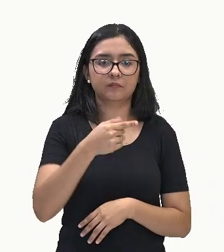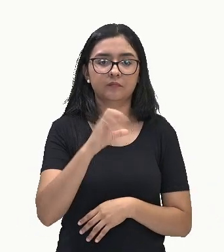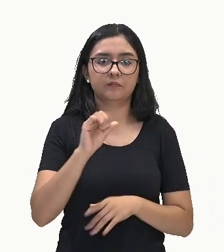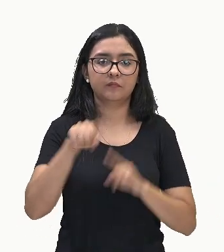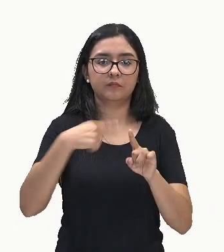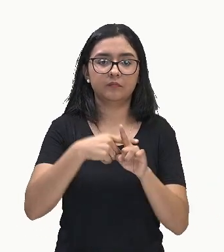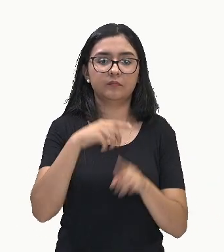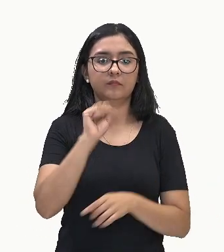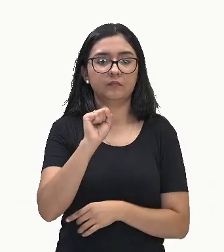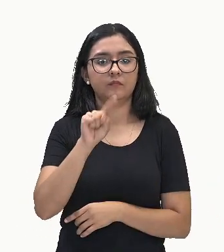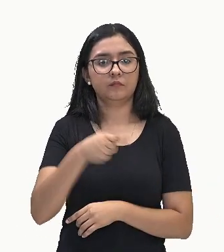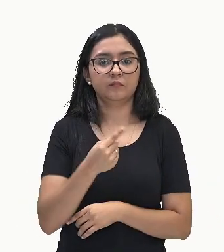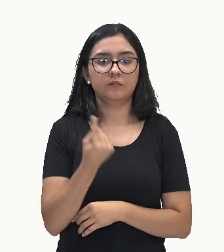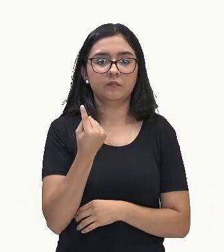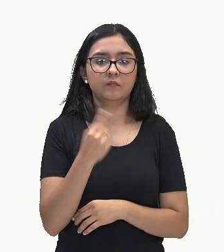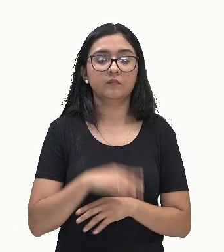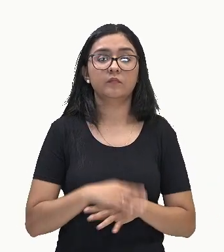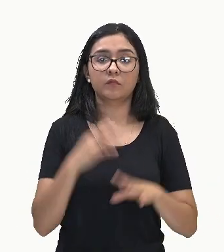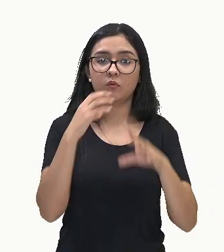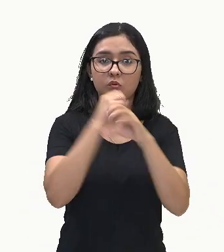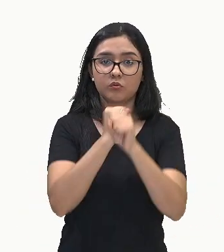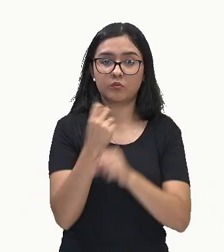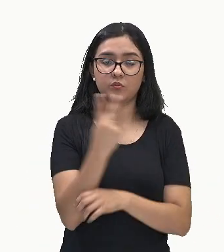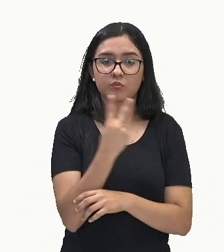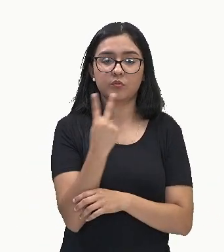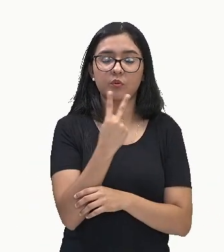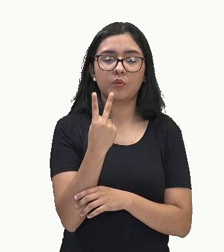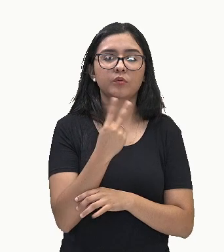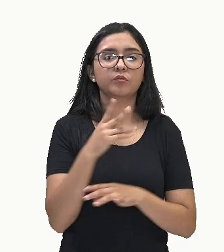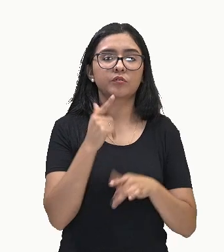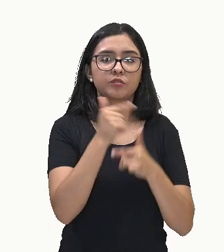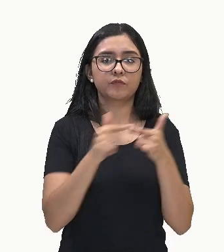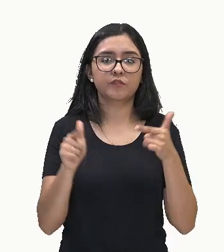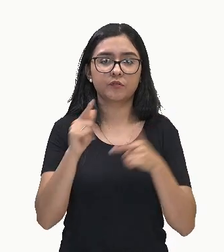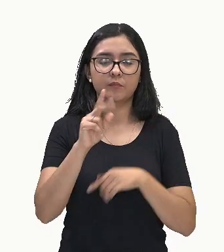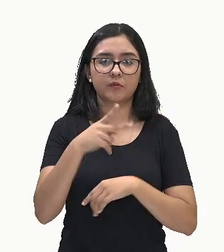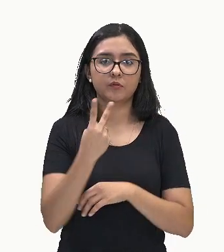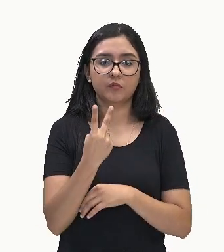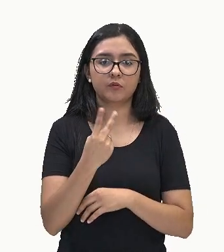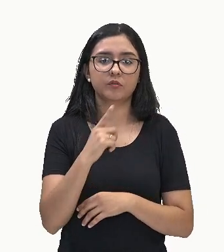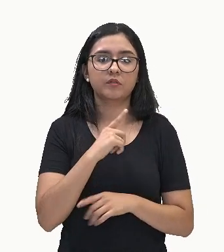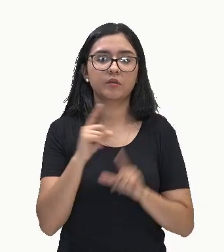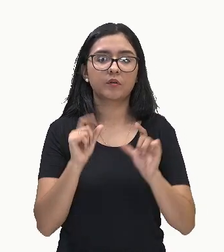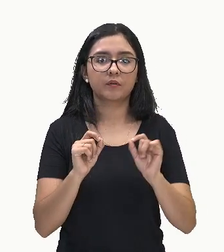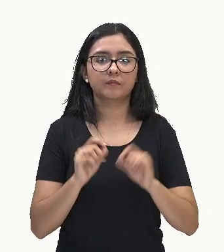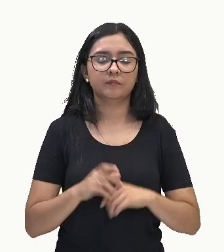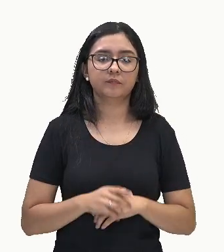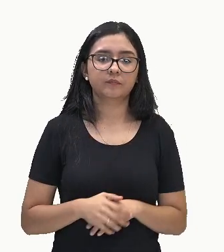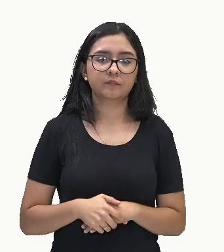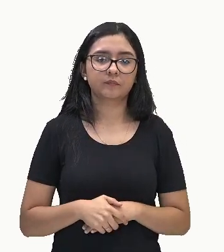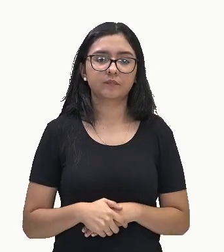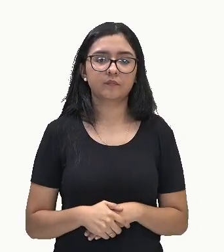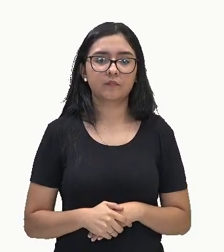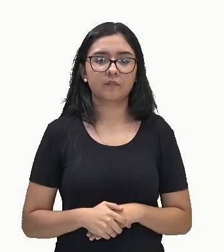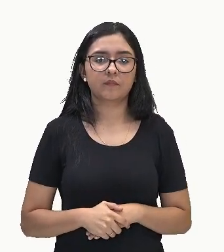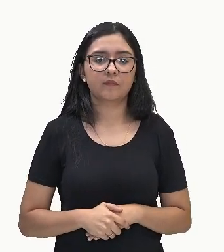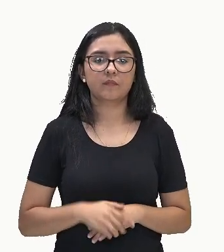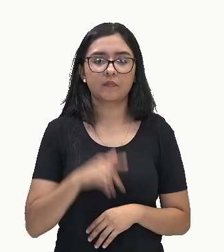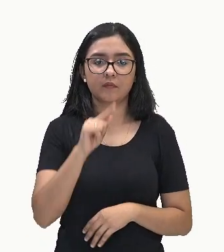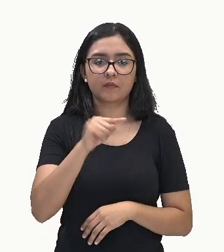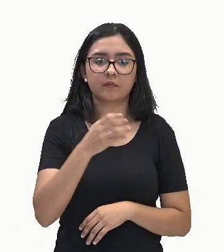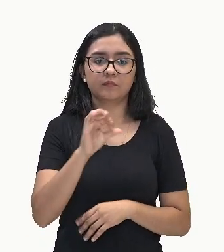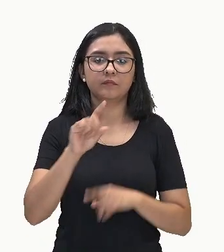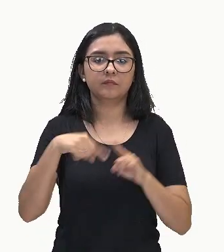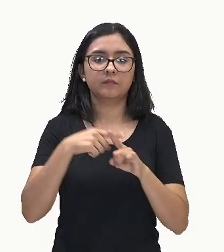8,1 somando esses dois valores né E dividindo por 2 nós vamos ter o seguinte né 7,9